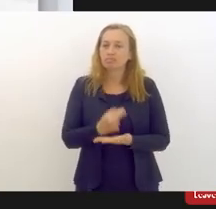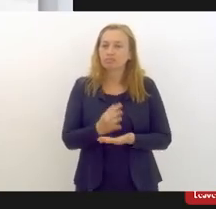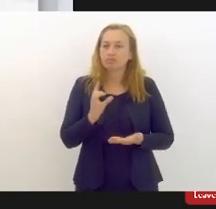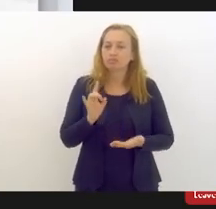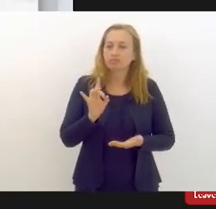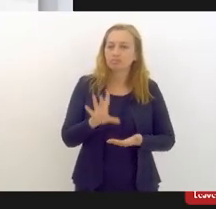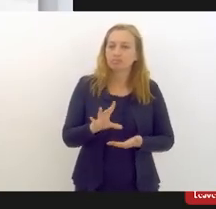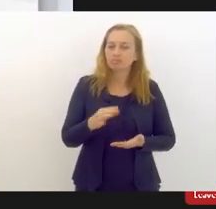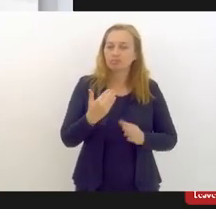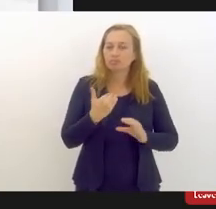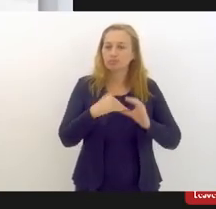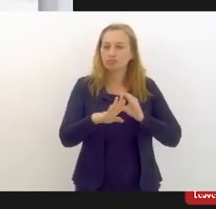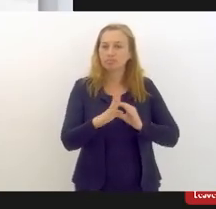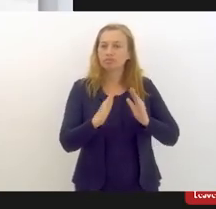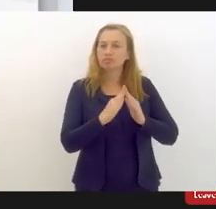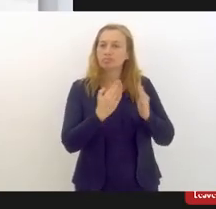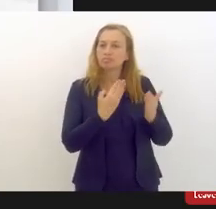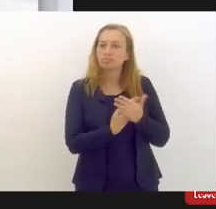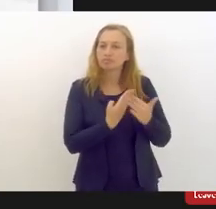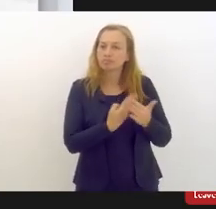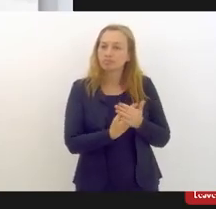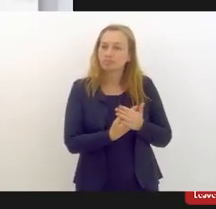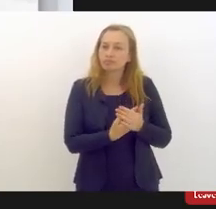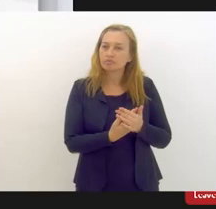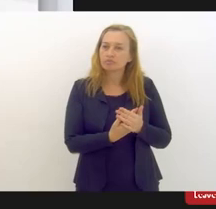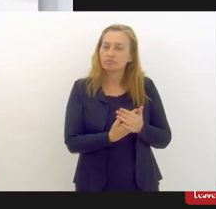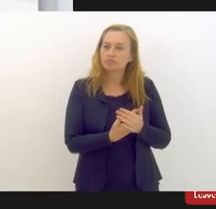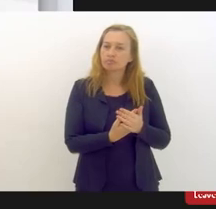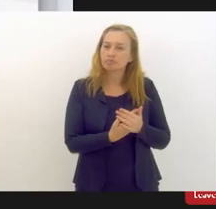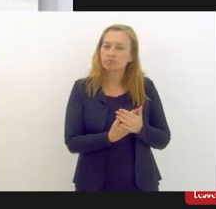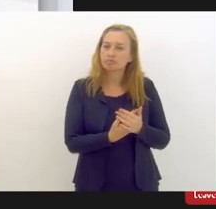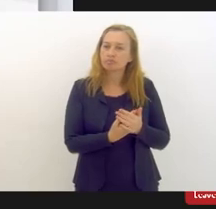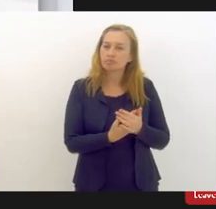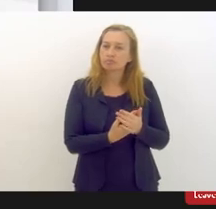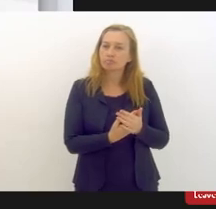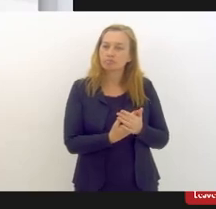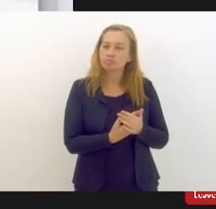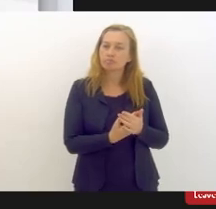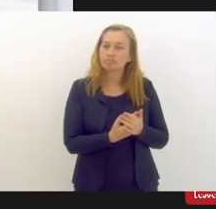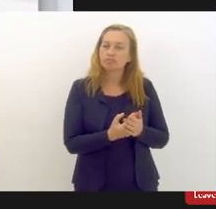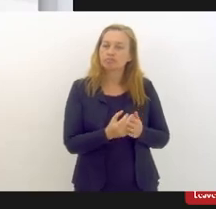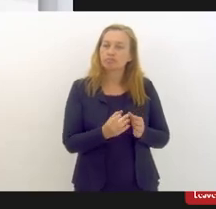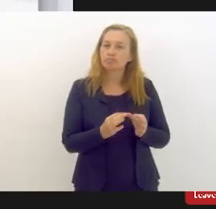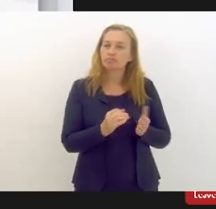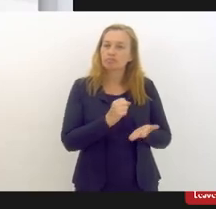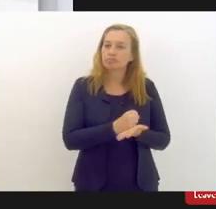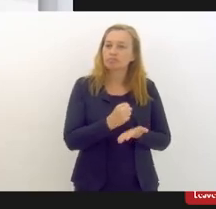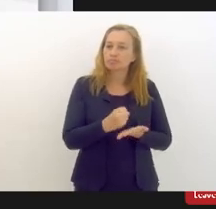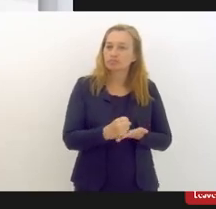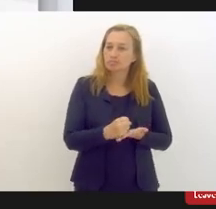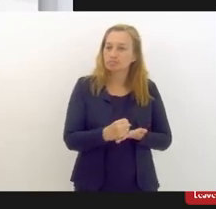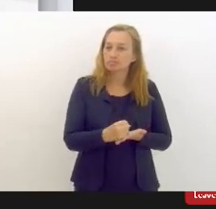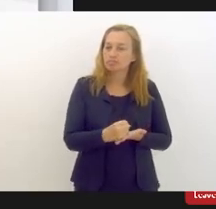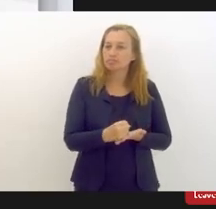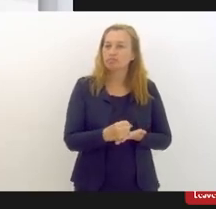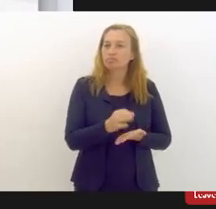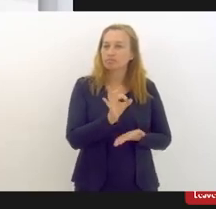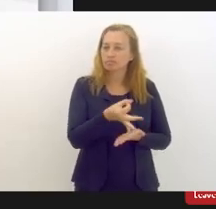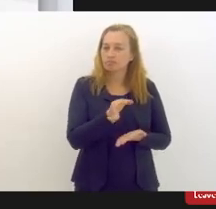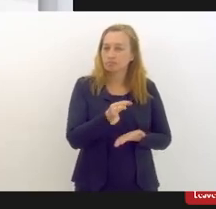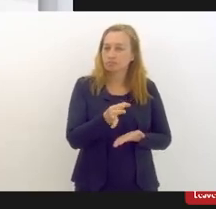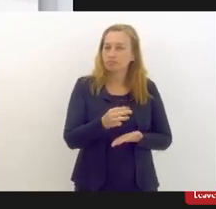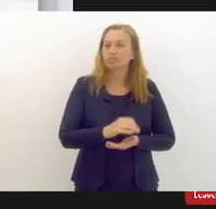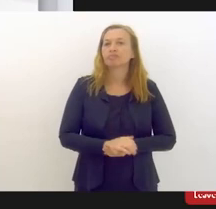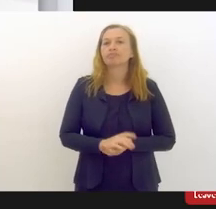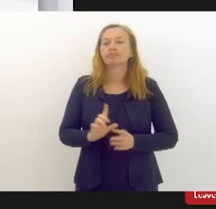mandar para a escola, para a unidade, para que seja feita a contratação ou descentralização. Então, nós temos